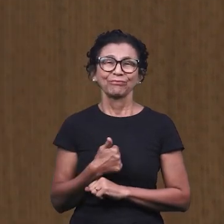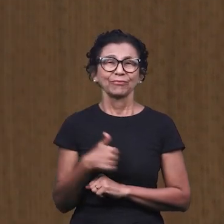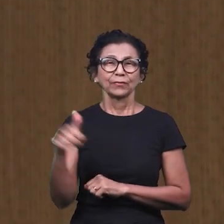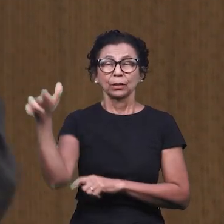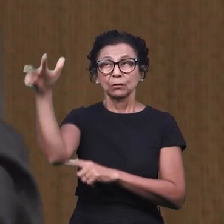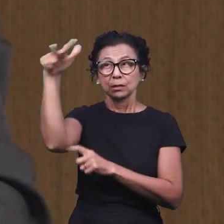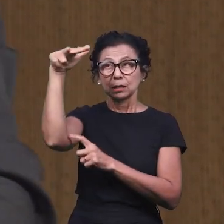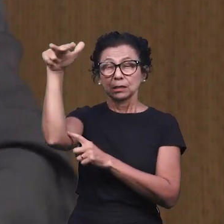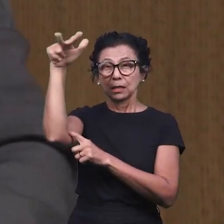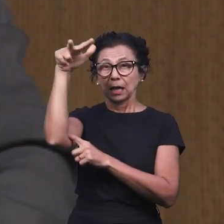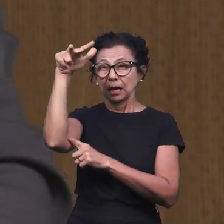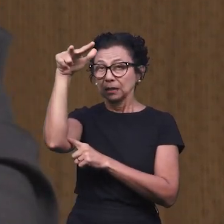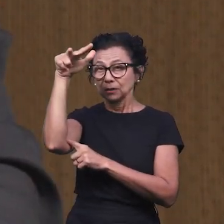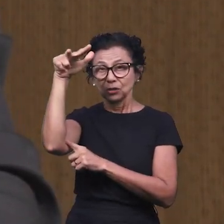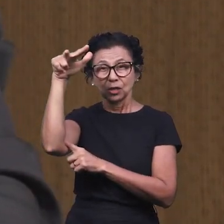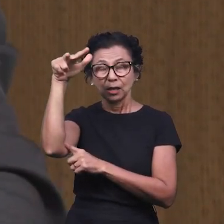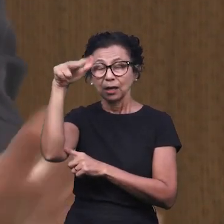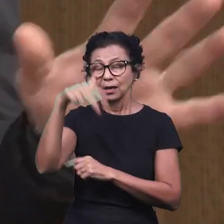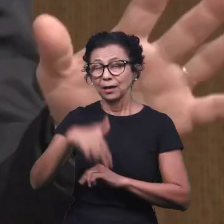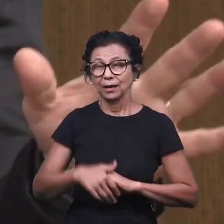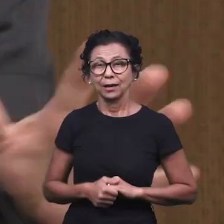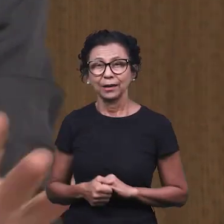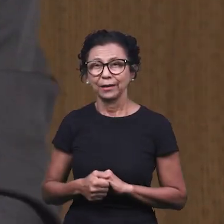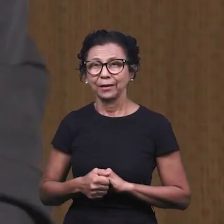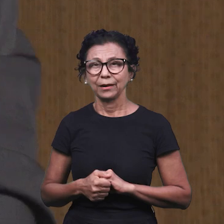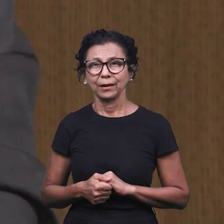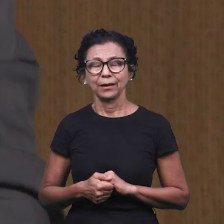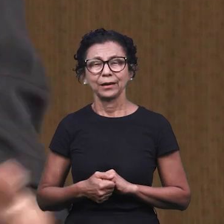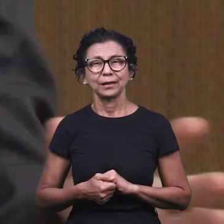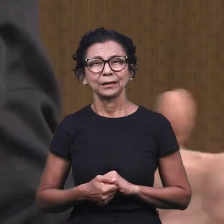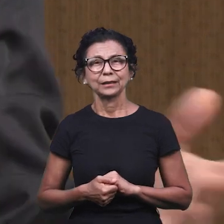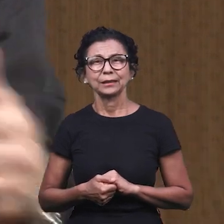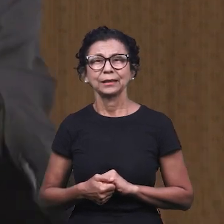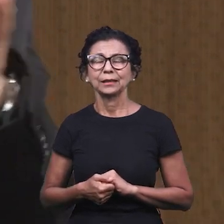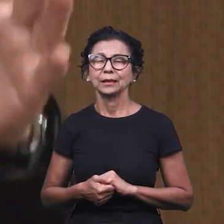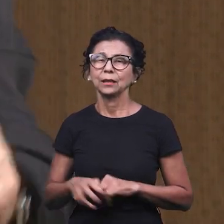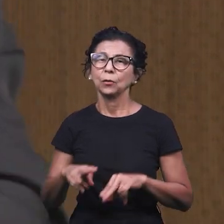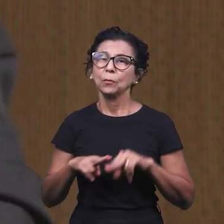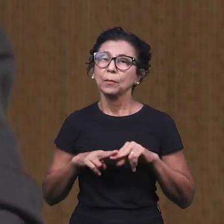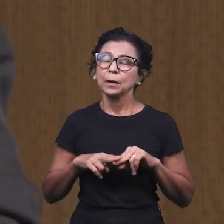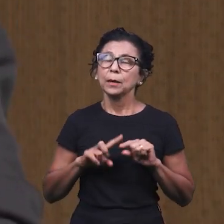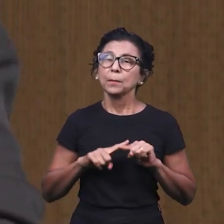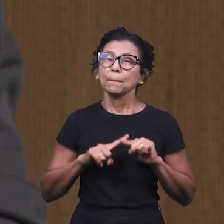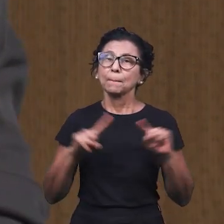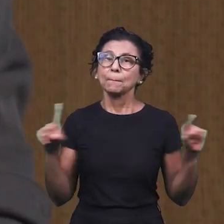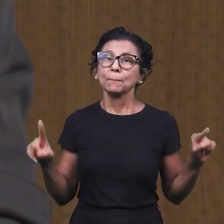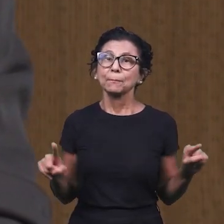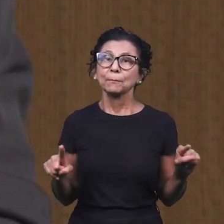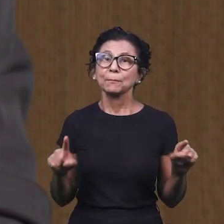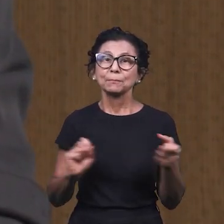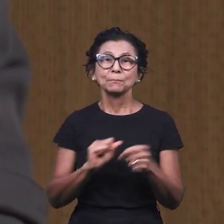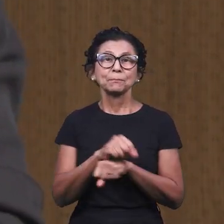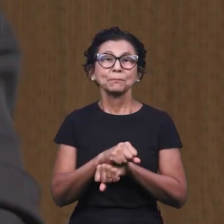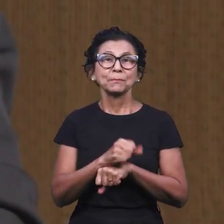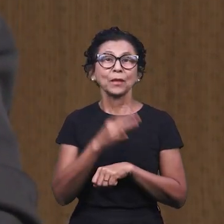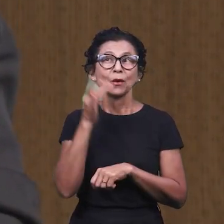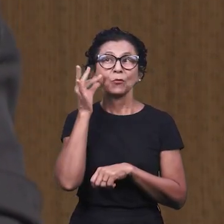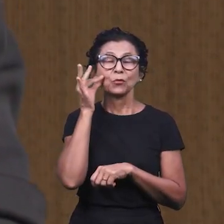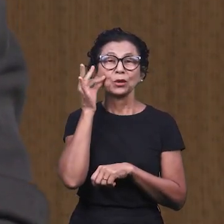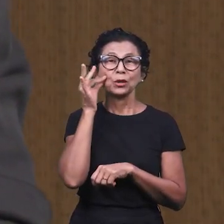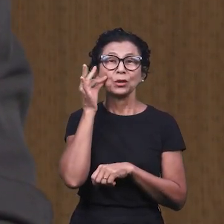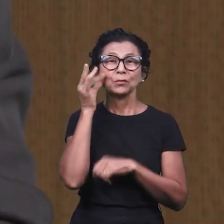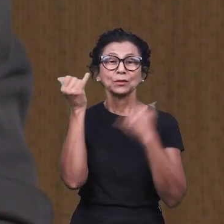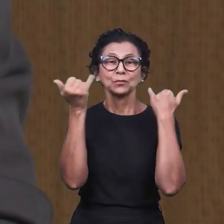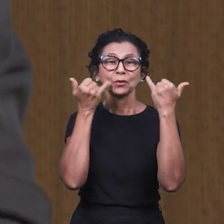de casa. Então, eu não vejo televisão, não vejo mais TV aberta. Não, agora eu sou de produção. Mas a nossa TV aberta, a